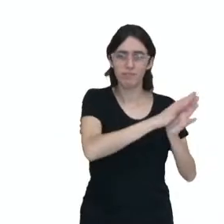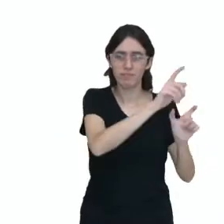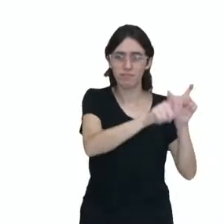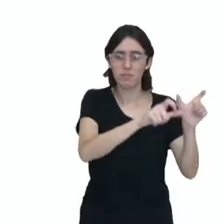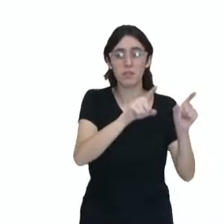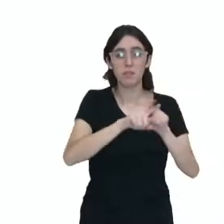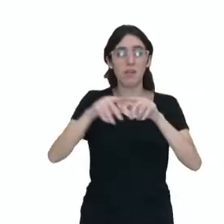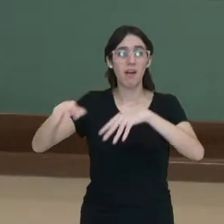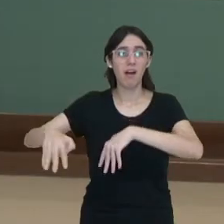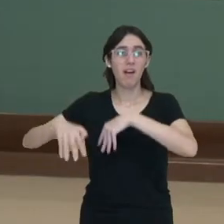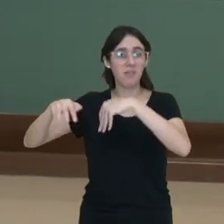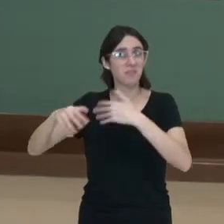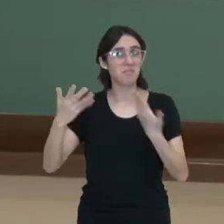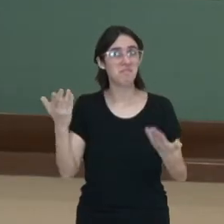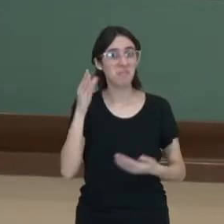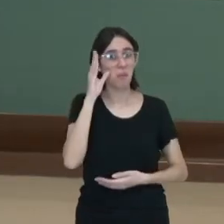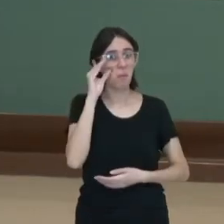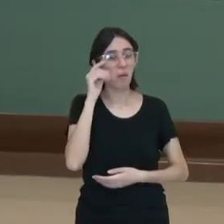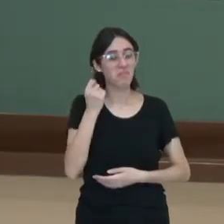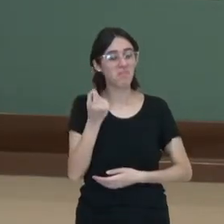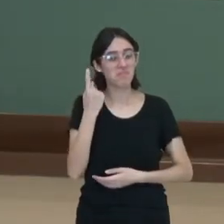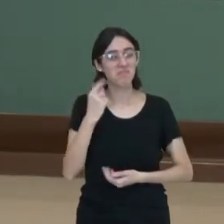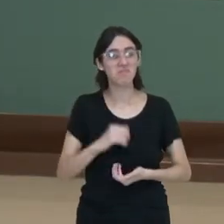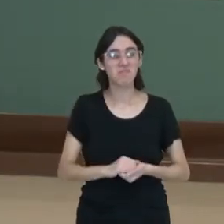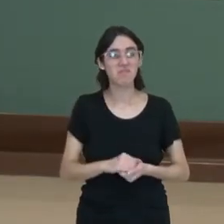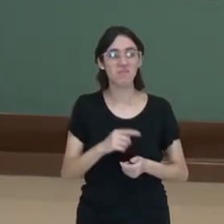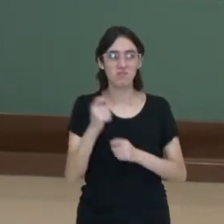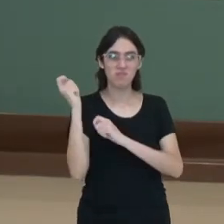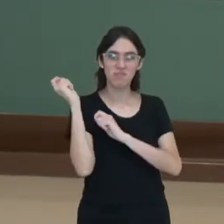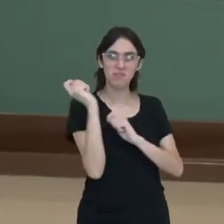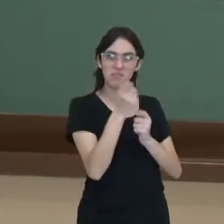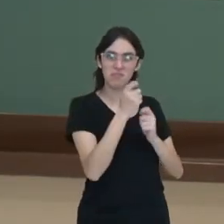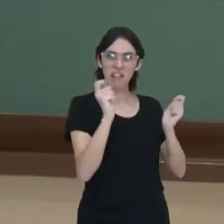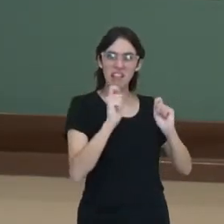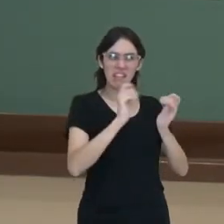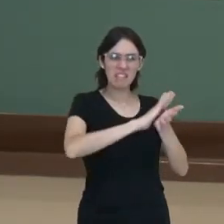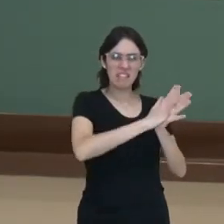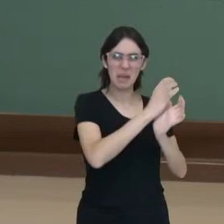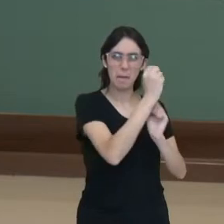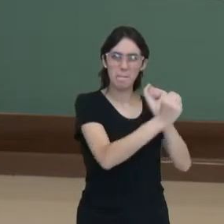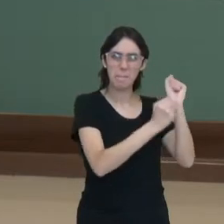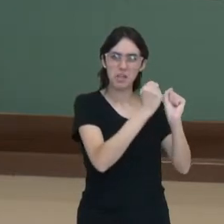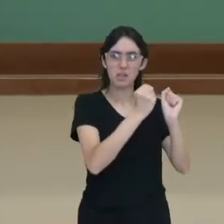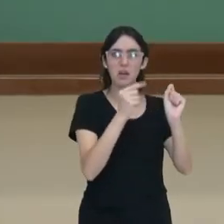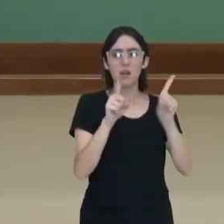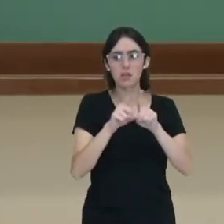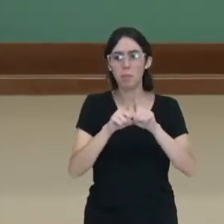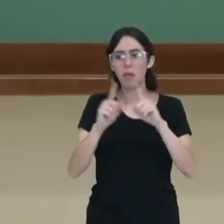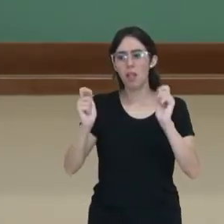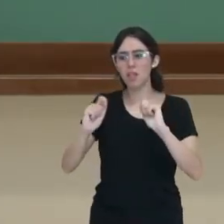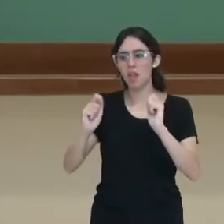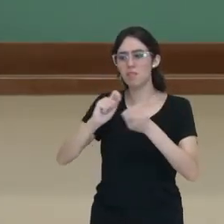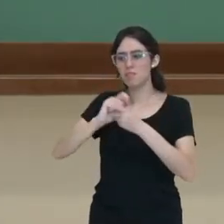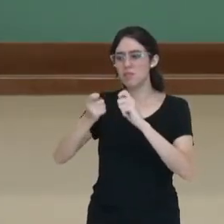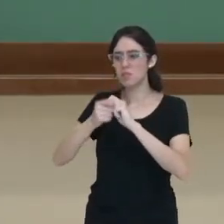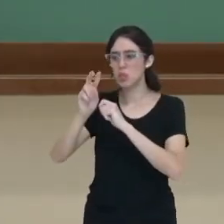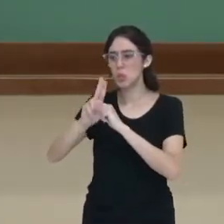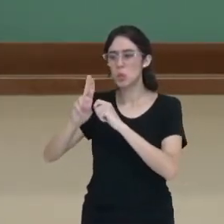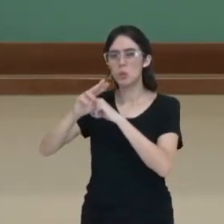atenção isso. Uma curiosidade, né? Uma arma, um instrumento agrícola que